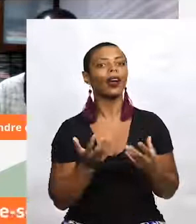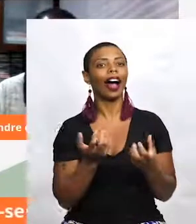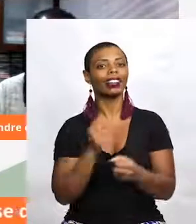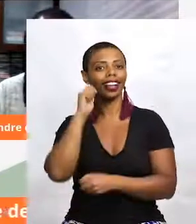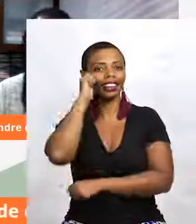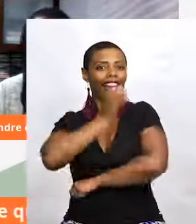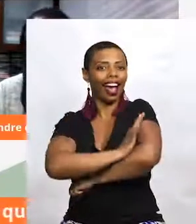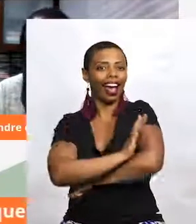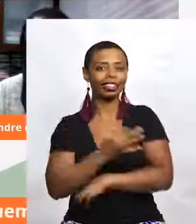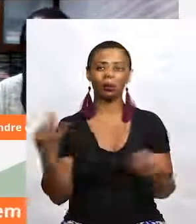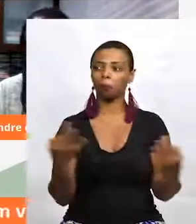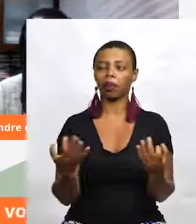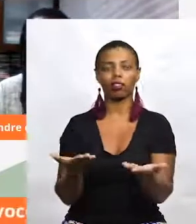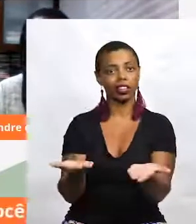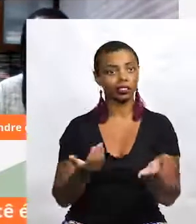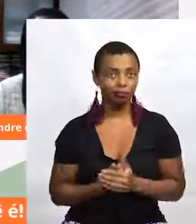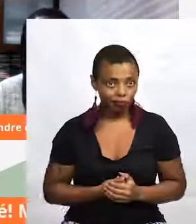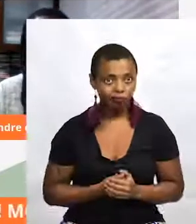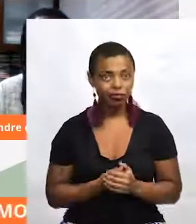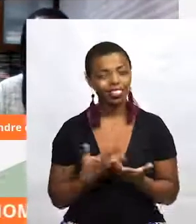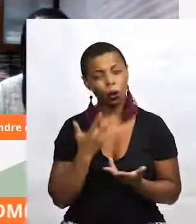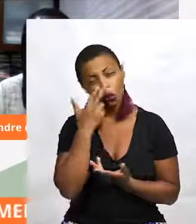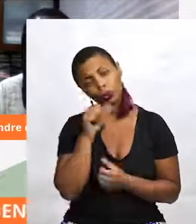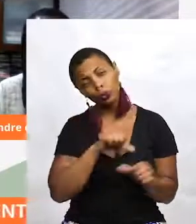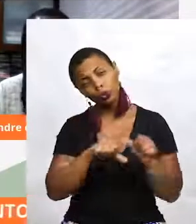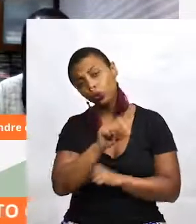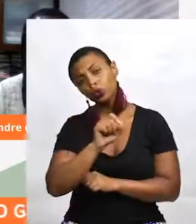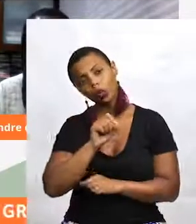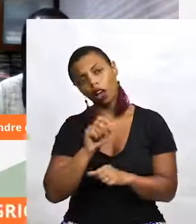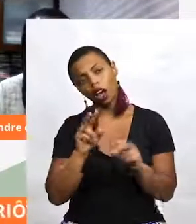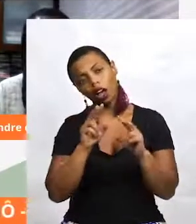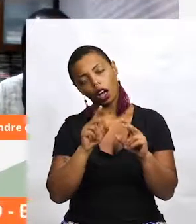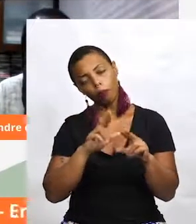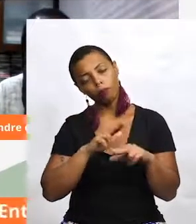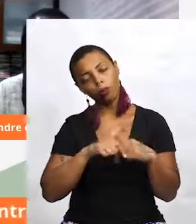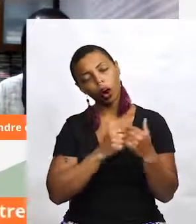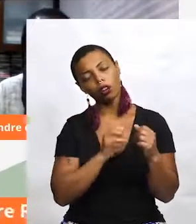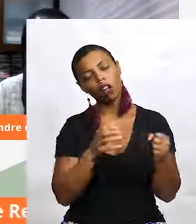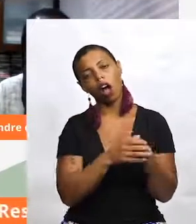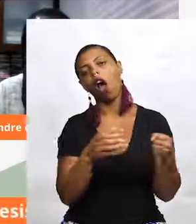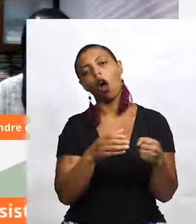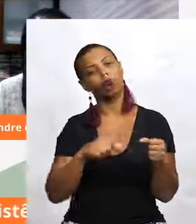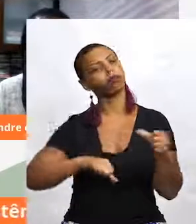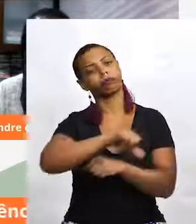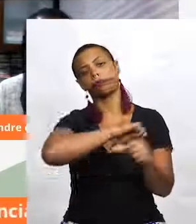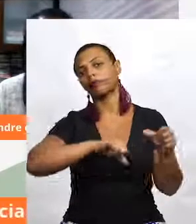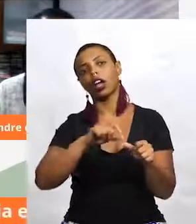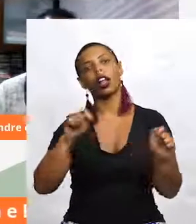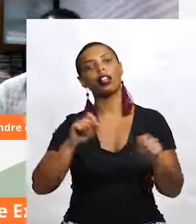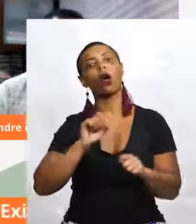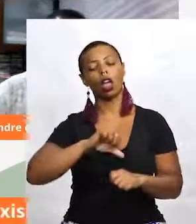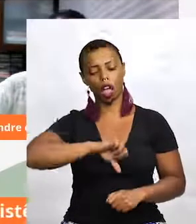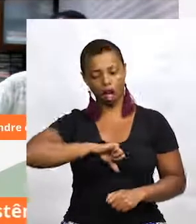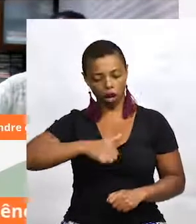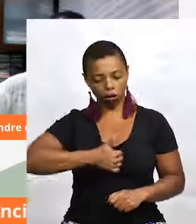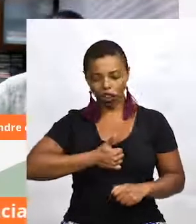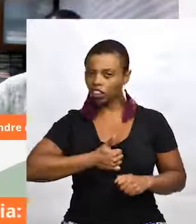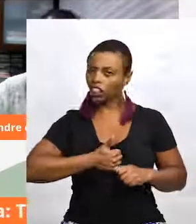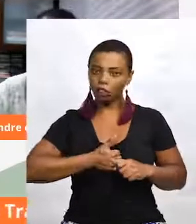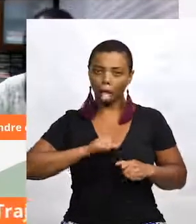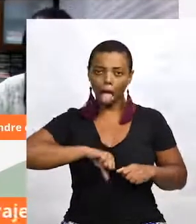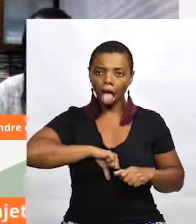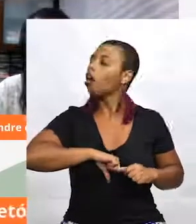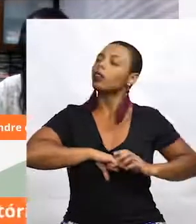que eu acho que mudou muito foi em relação às cotas. Há todo um trabalho de resgate de autoestima, e